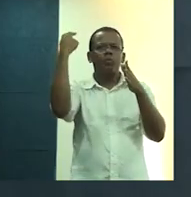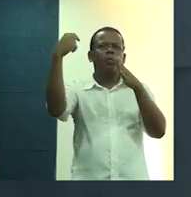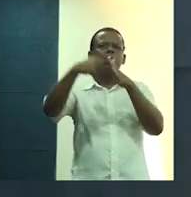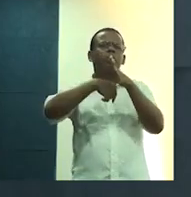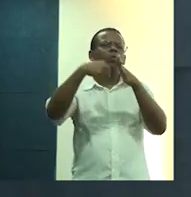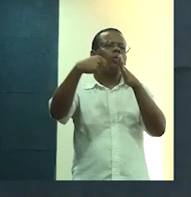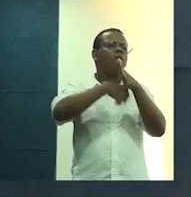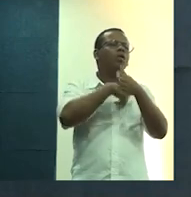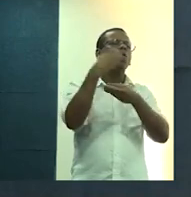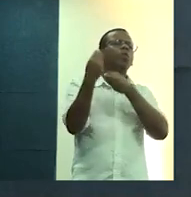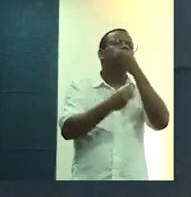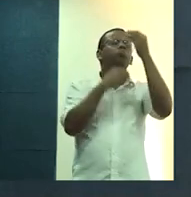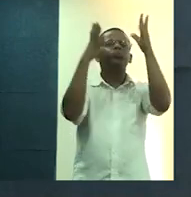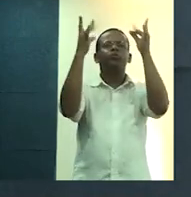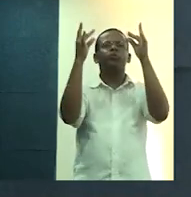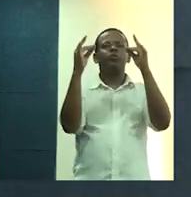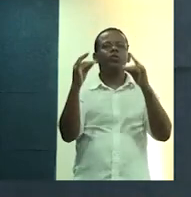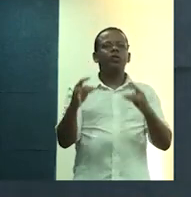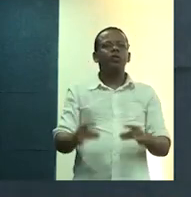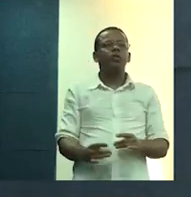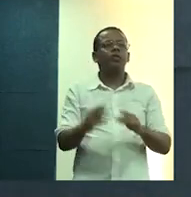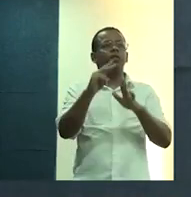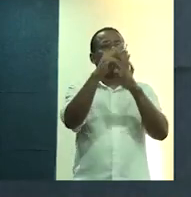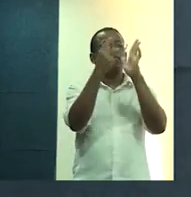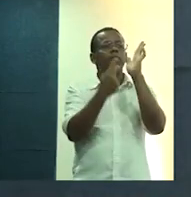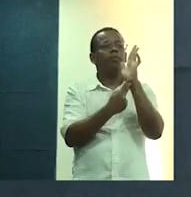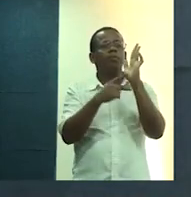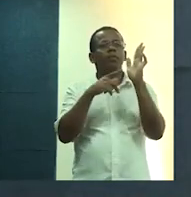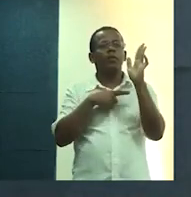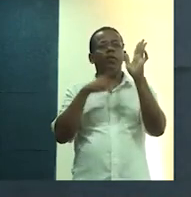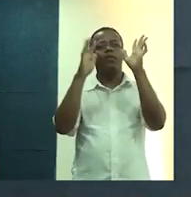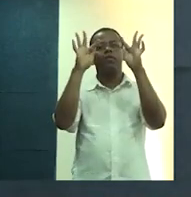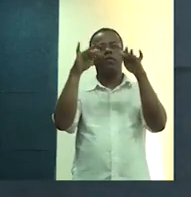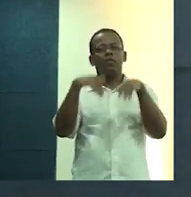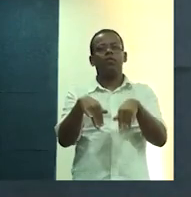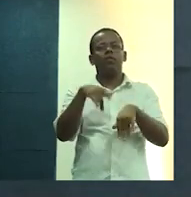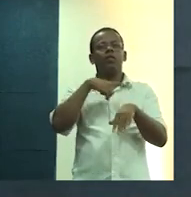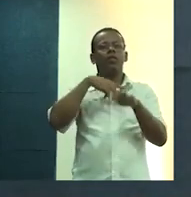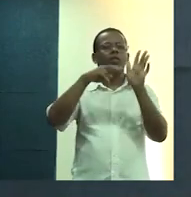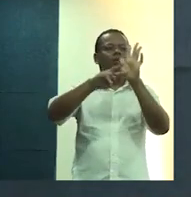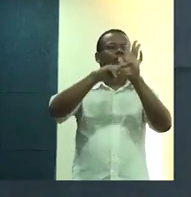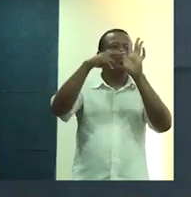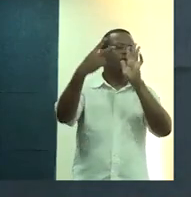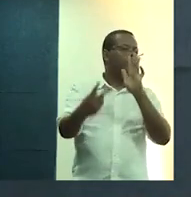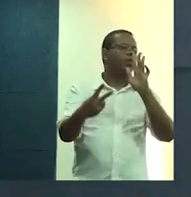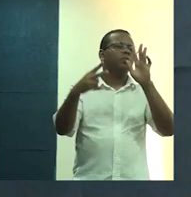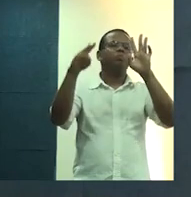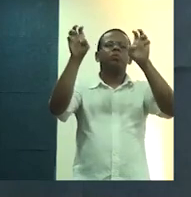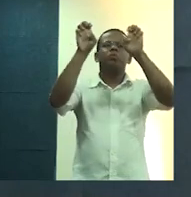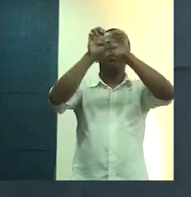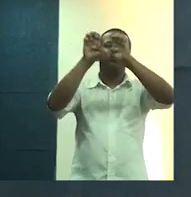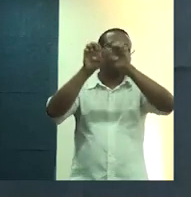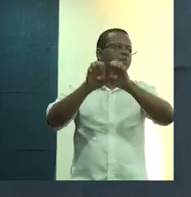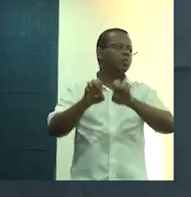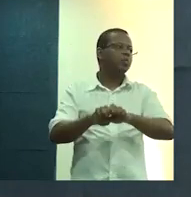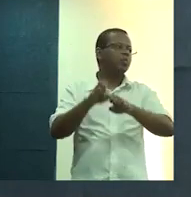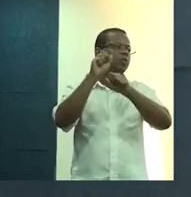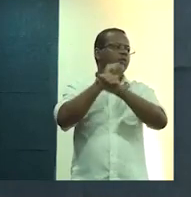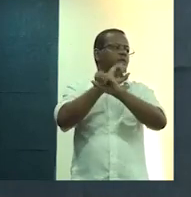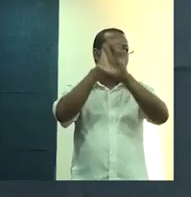enfim detalhes sobre isso como eu falei em um programa que tá impactação final mas esse é um modelo Lógico que já está